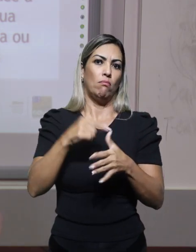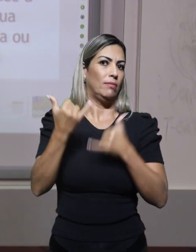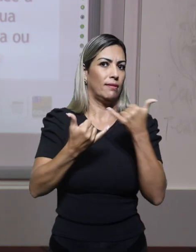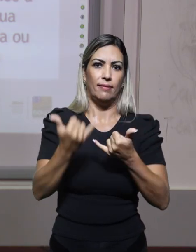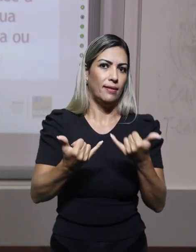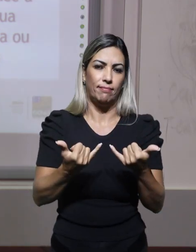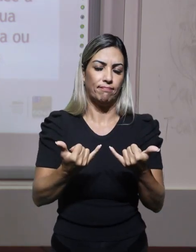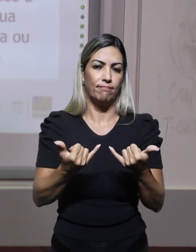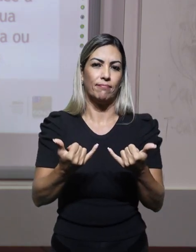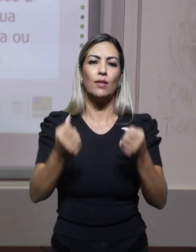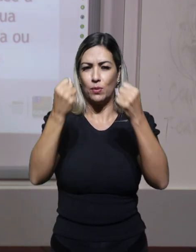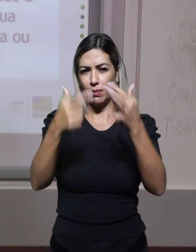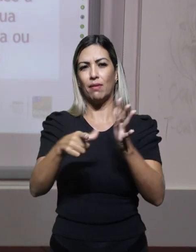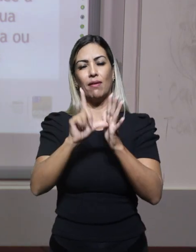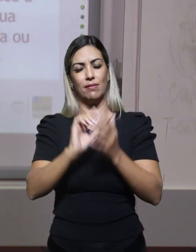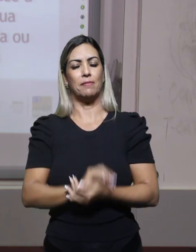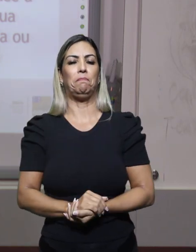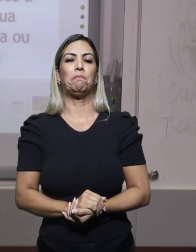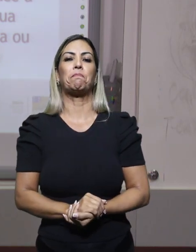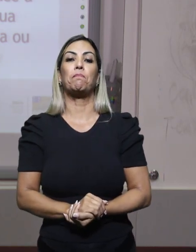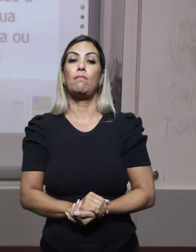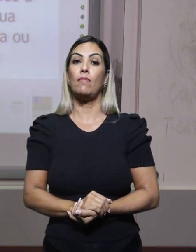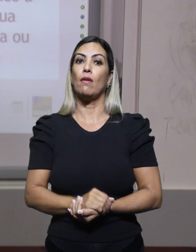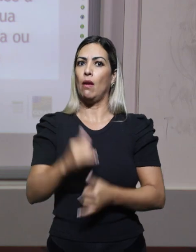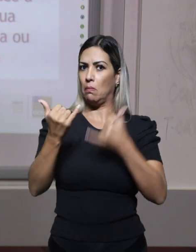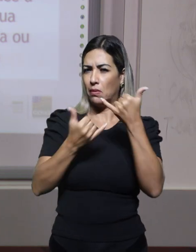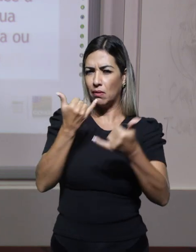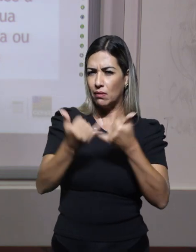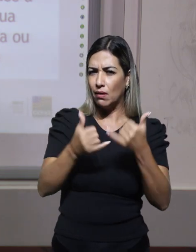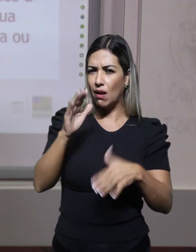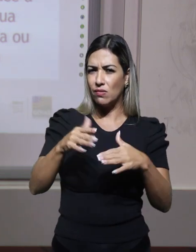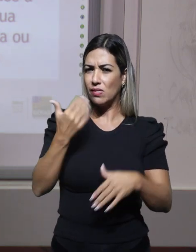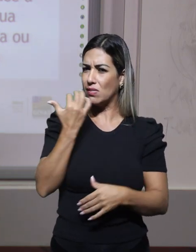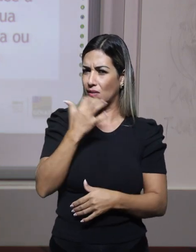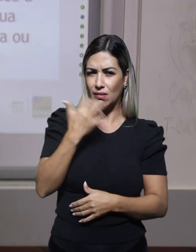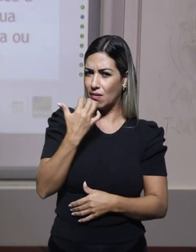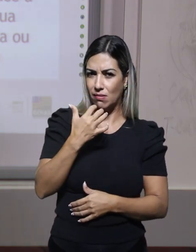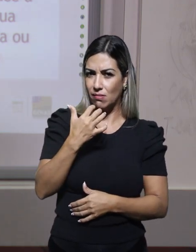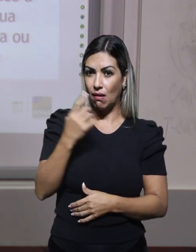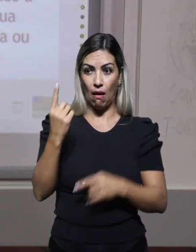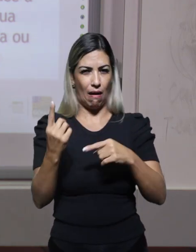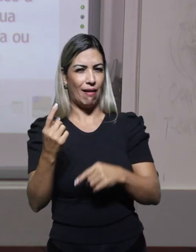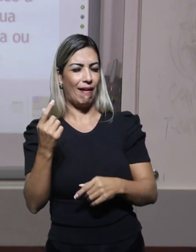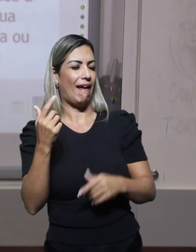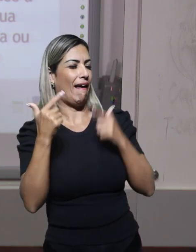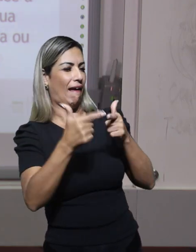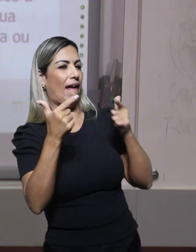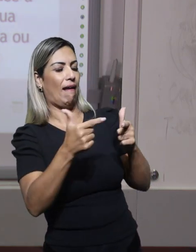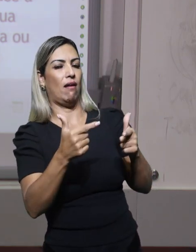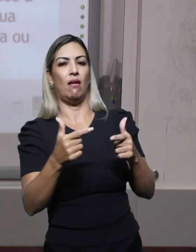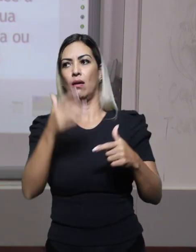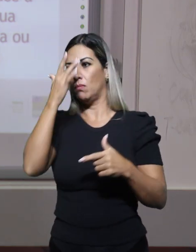uma brincadeira. É o que eu acabei de falar aqui com vocês. É uma brincadeira que às vezes só tem graça para quem